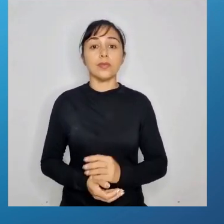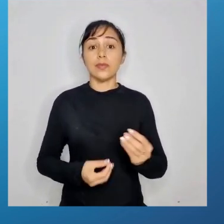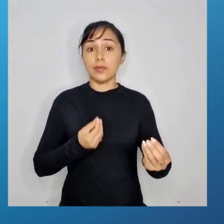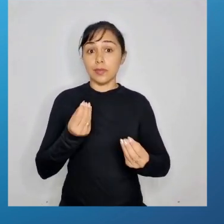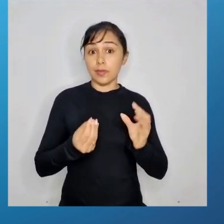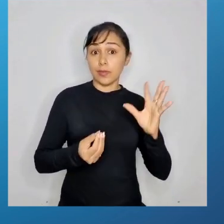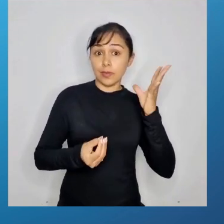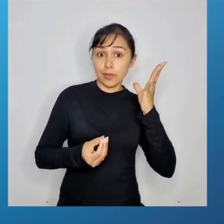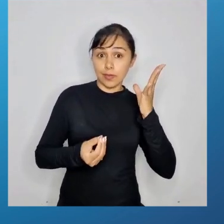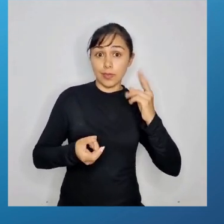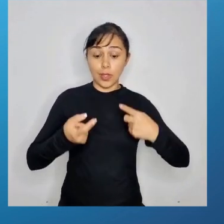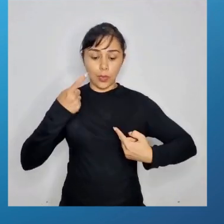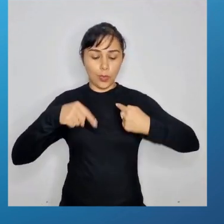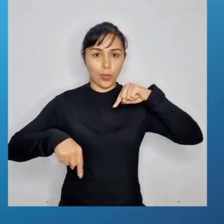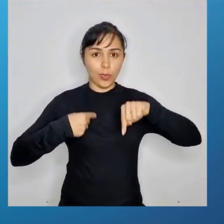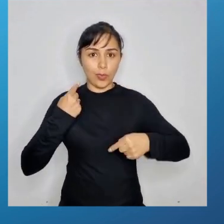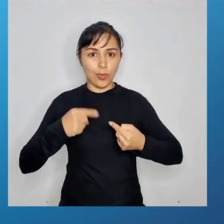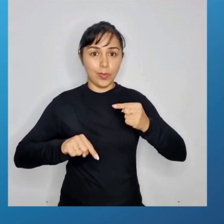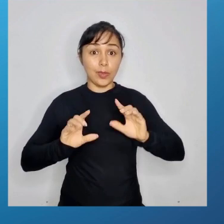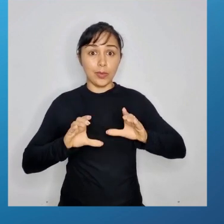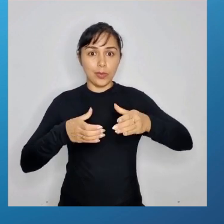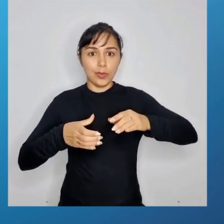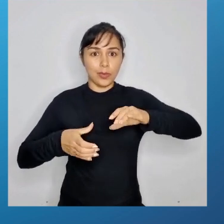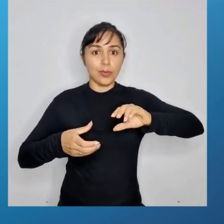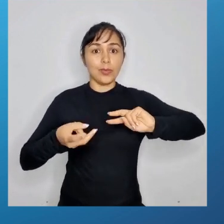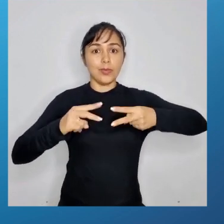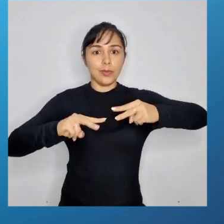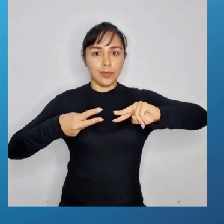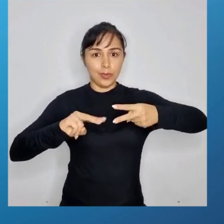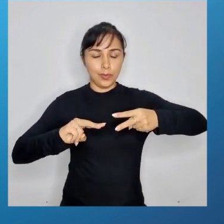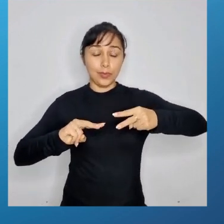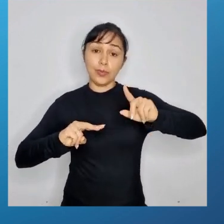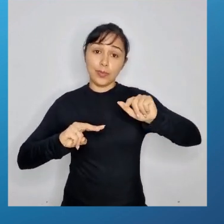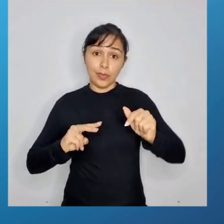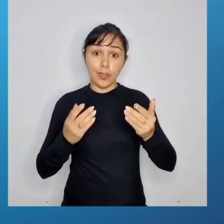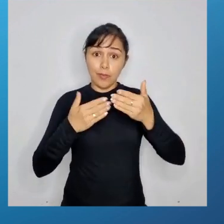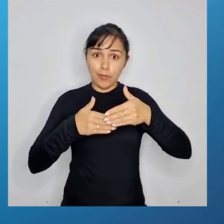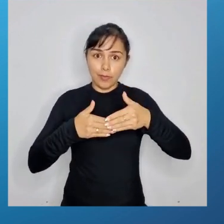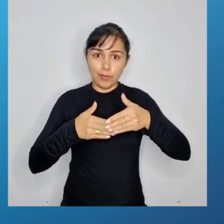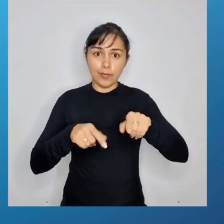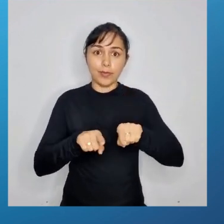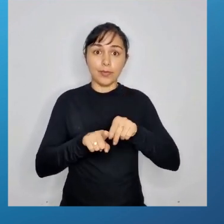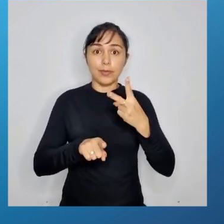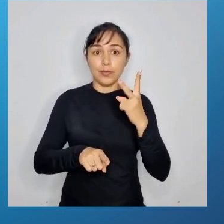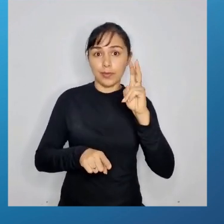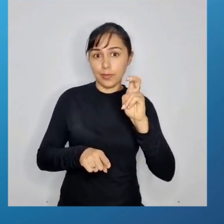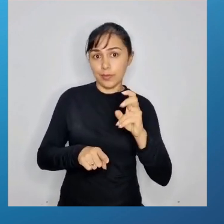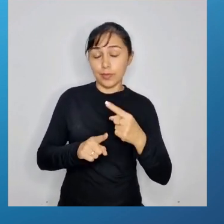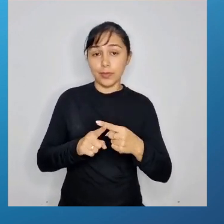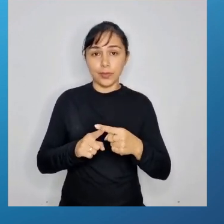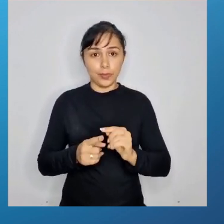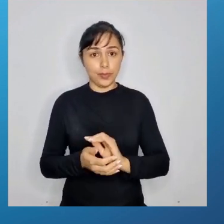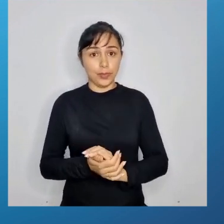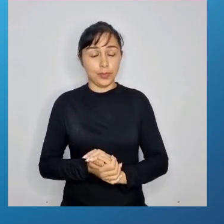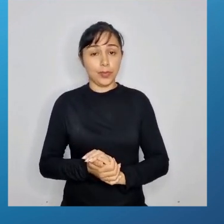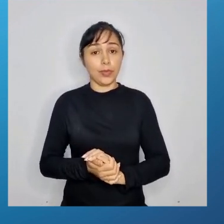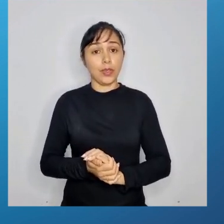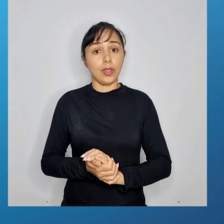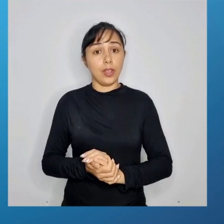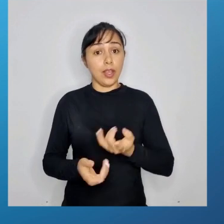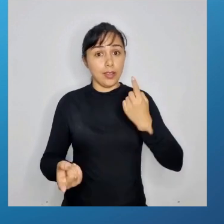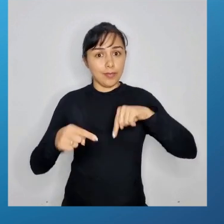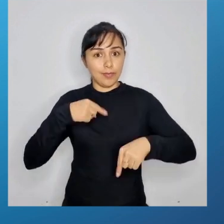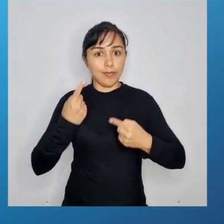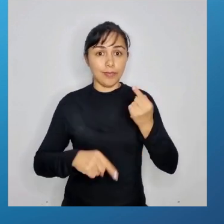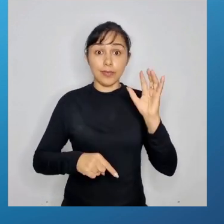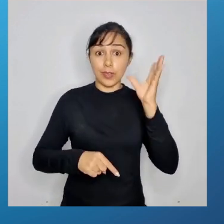Circulação dos anfíbios, ela é fechada e dupla. Fechada porque só se dá em vasos sanguíneos, ou seja, toda essa